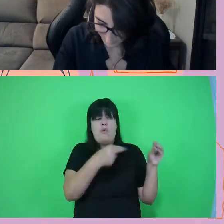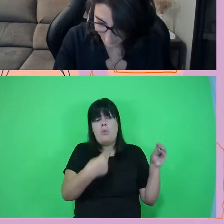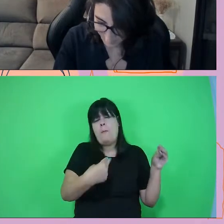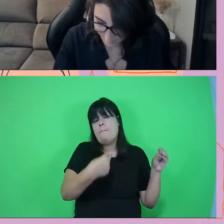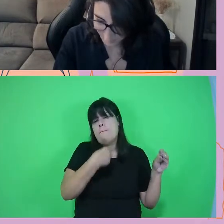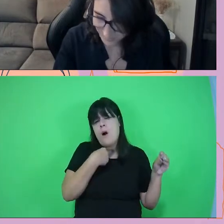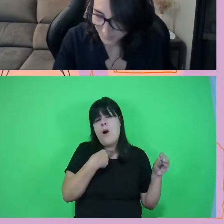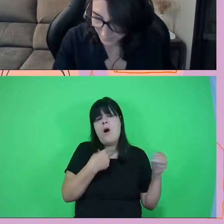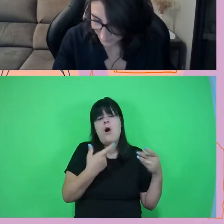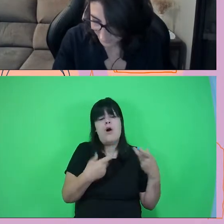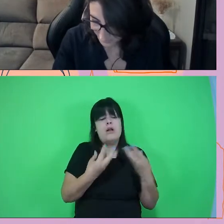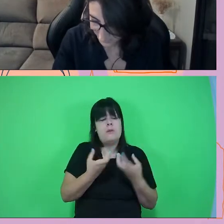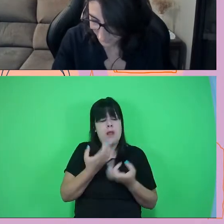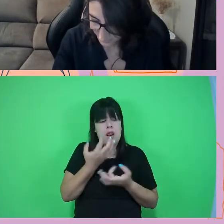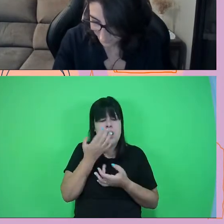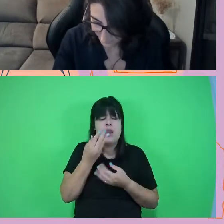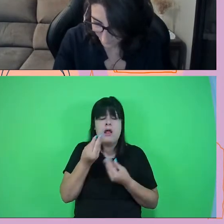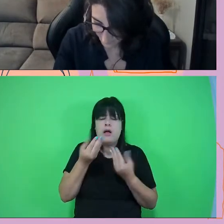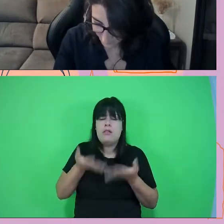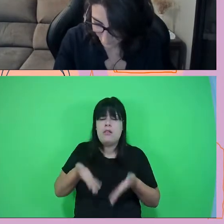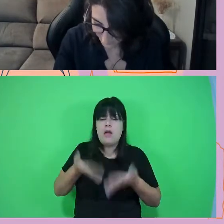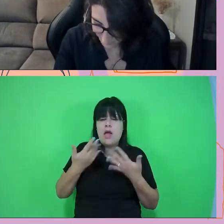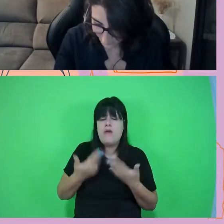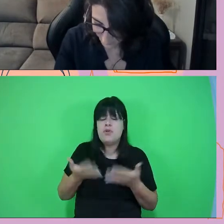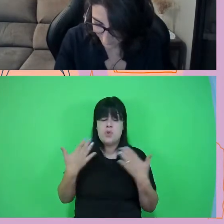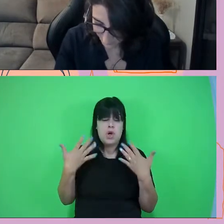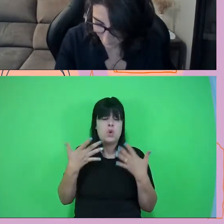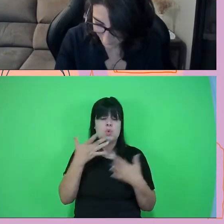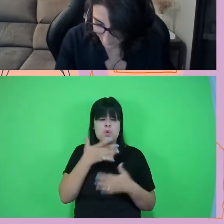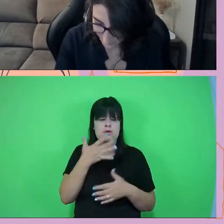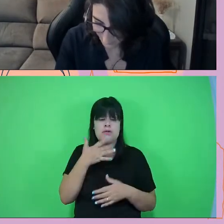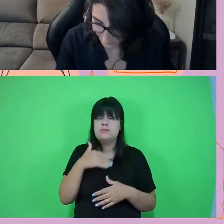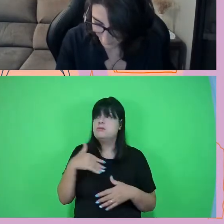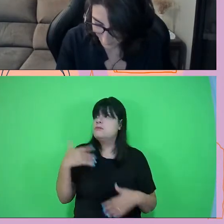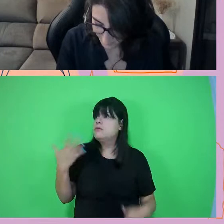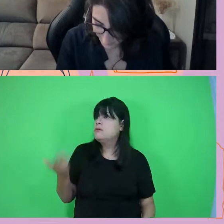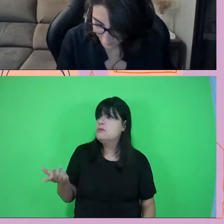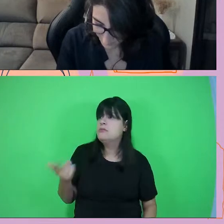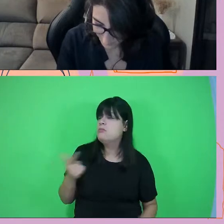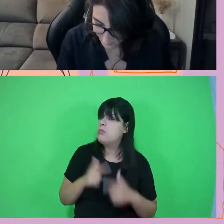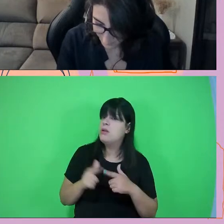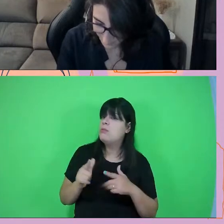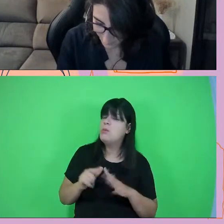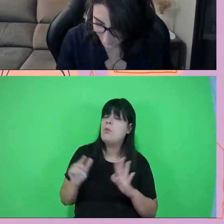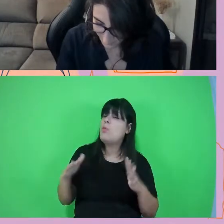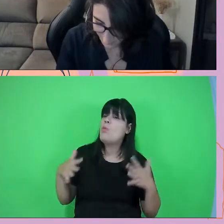borbulhante, levinha e tal, boa de tomar no verão. Eu fiquei assim, gente, qual é o problema